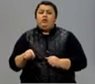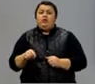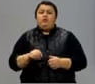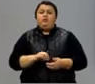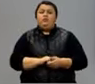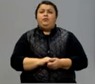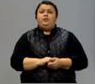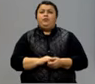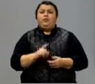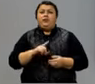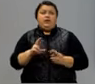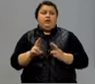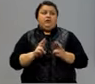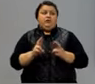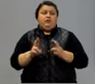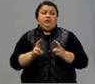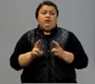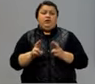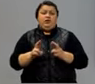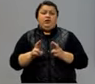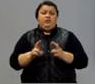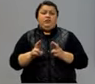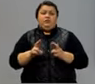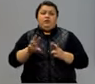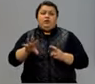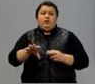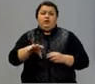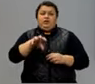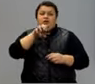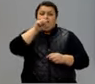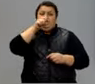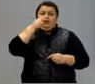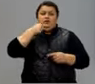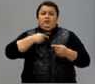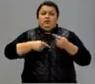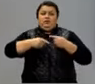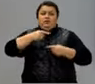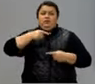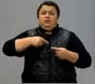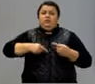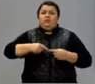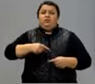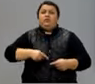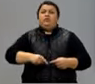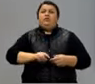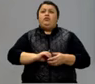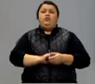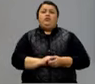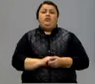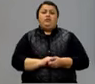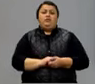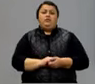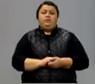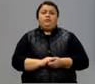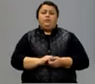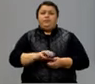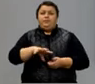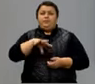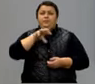está relacionado ao transporte de oxigênio, por ser relacionado ao transporte de oxigênio.